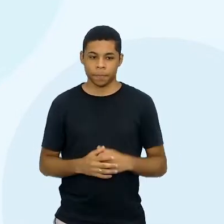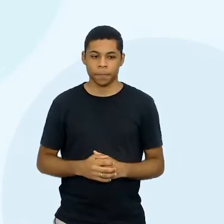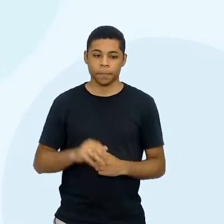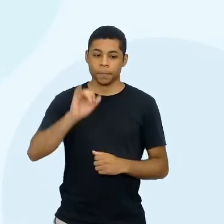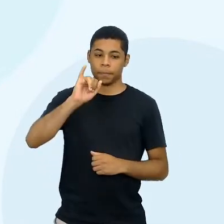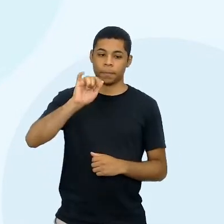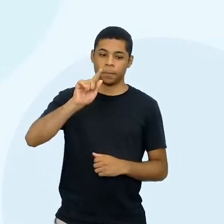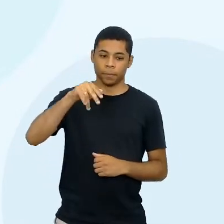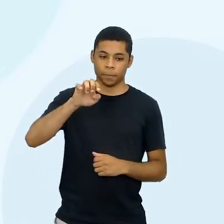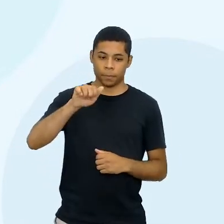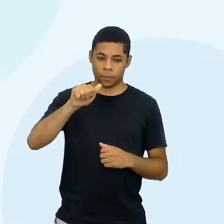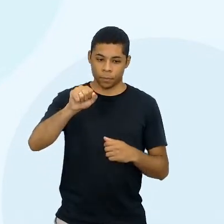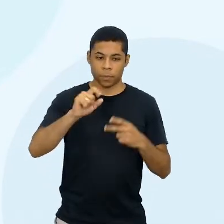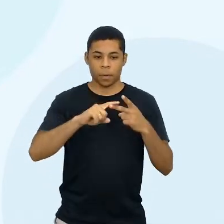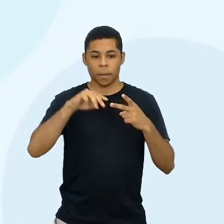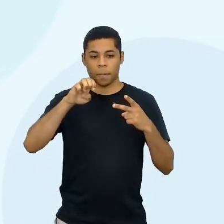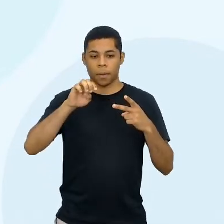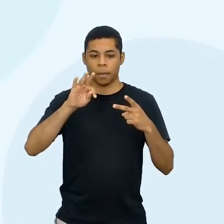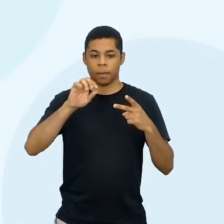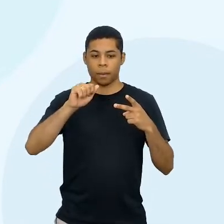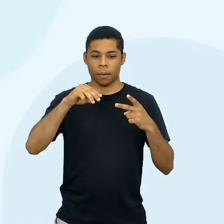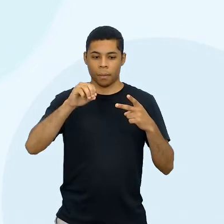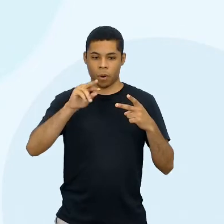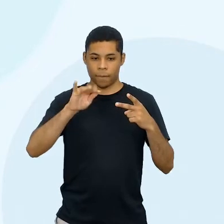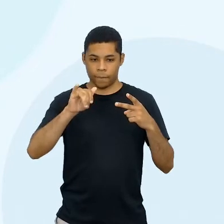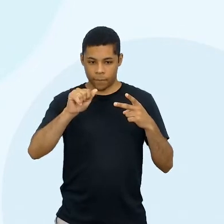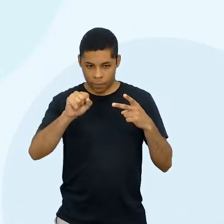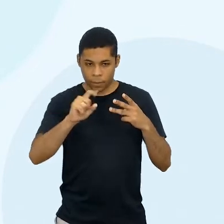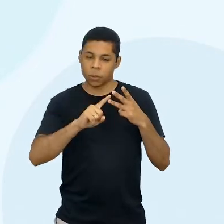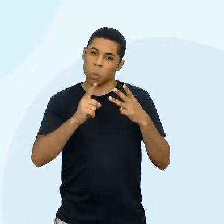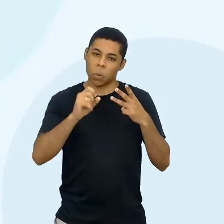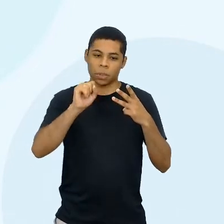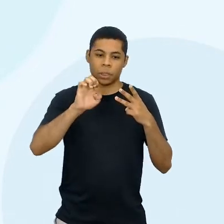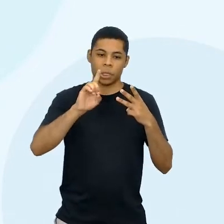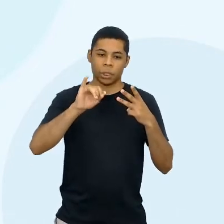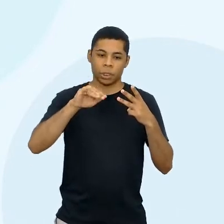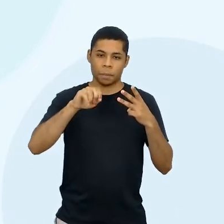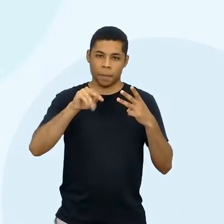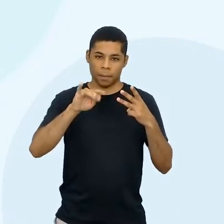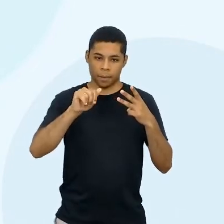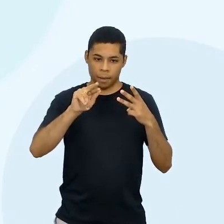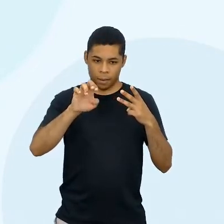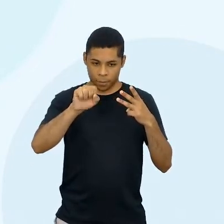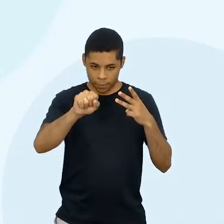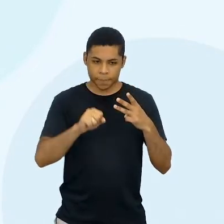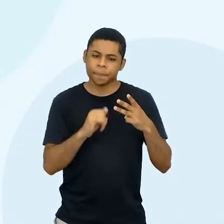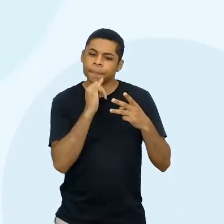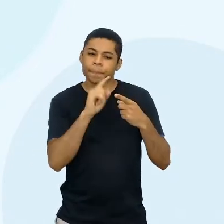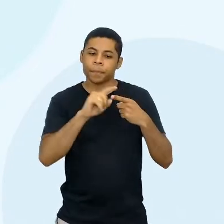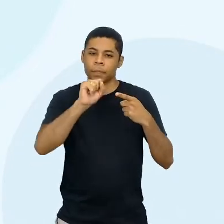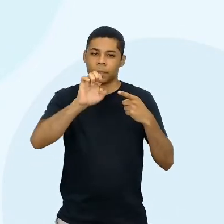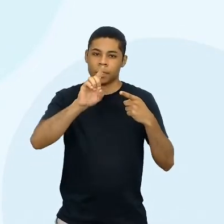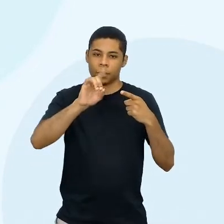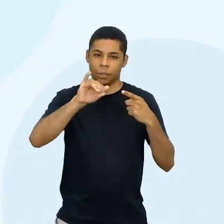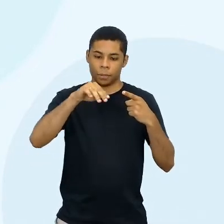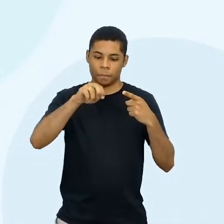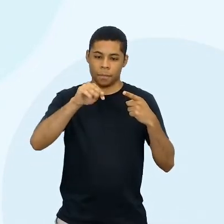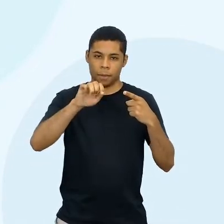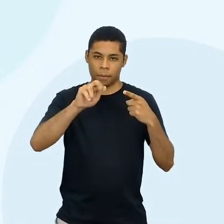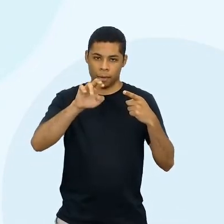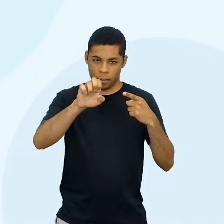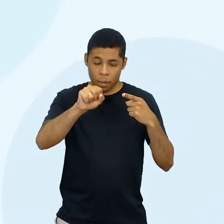ígneas, metamórficas ou sedimentares, como a gente falou anteriormente. Mas olha que interessante, rochas sedimentares constituem